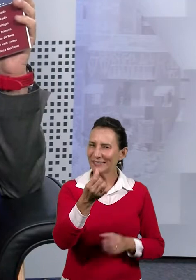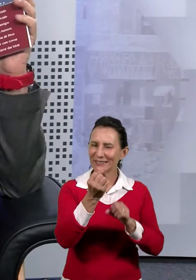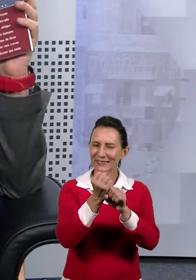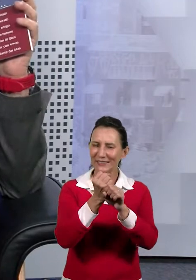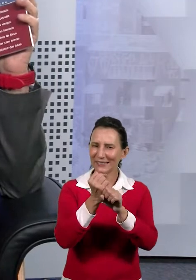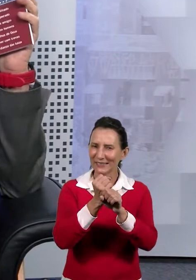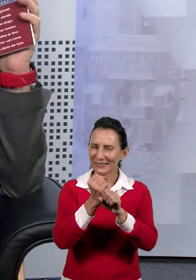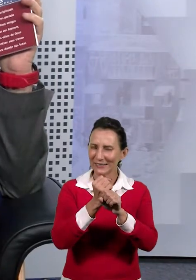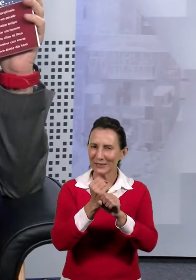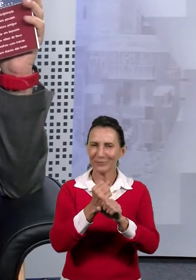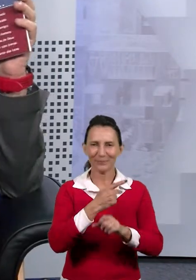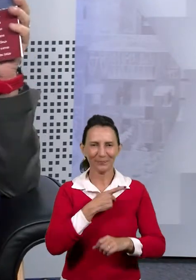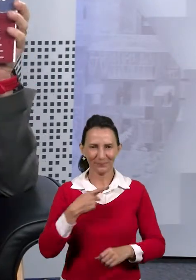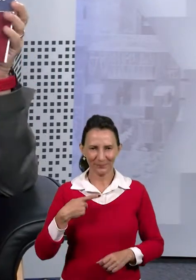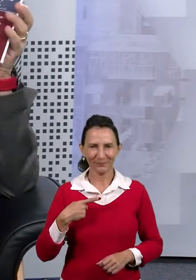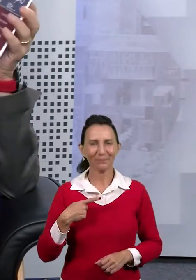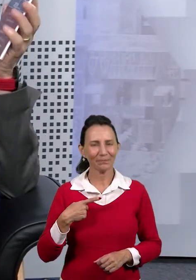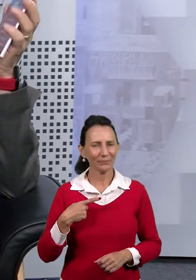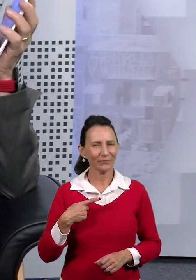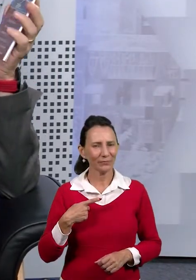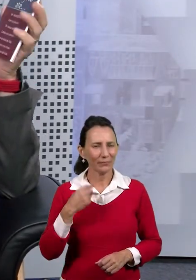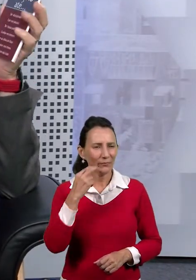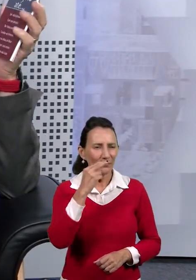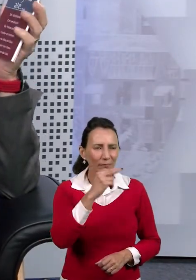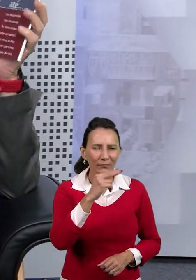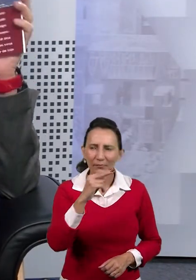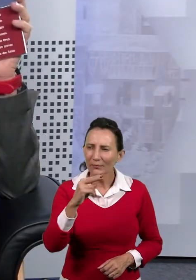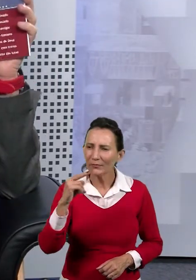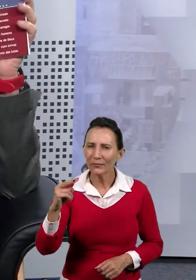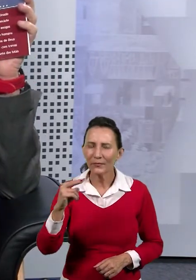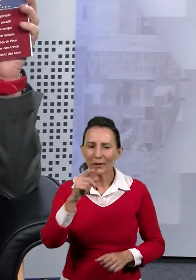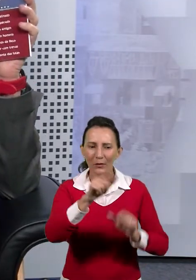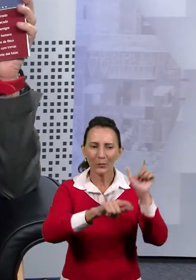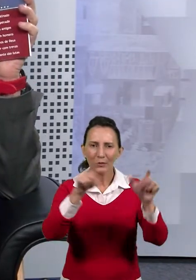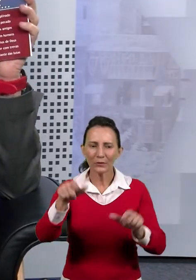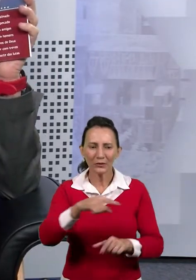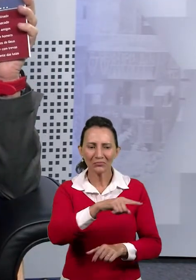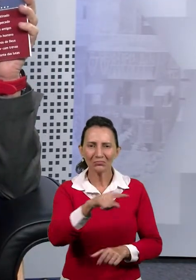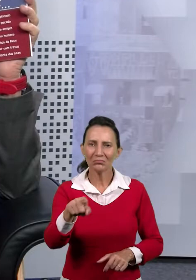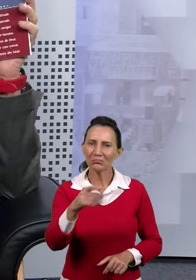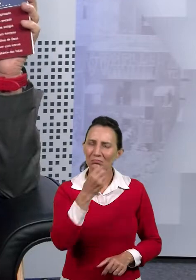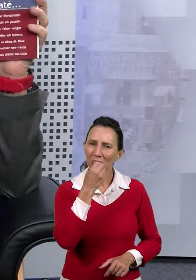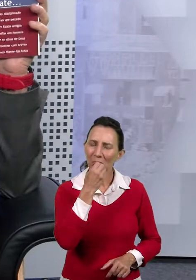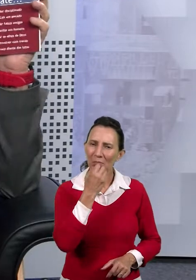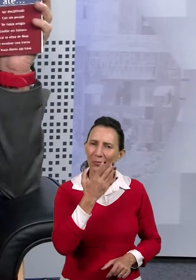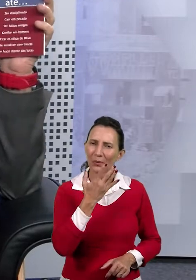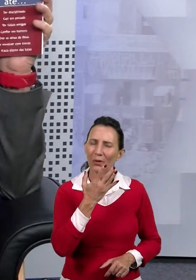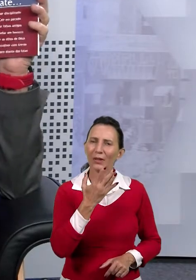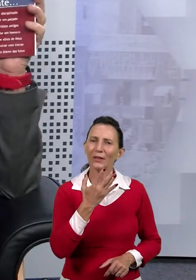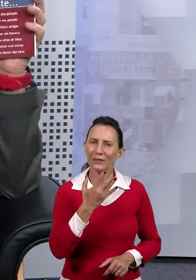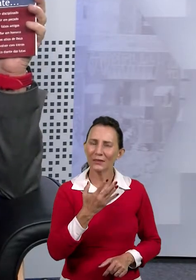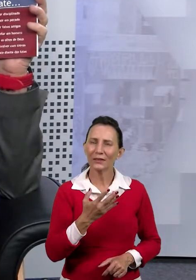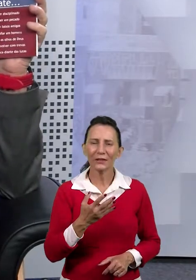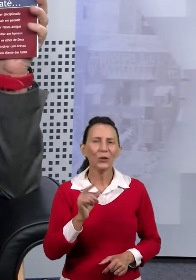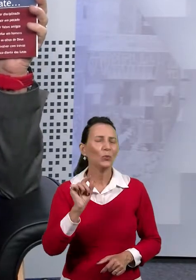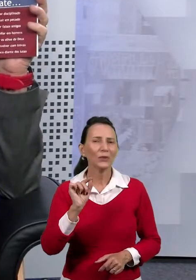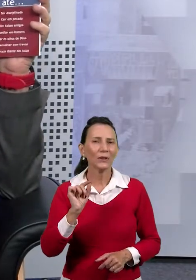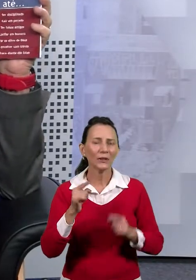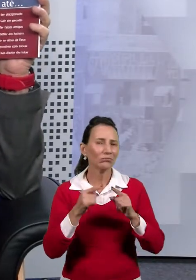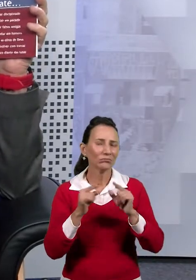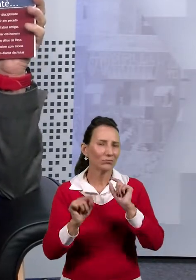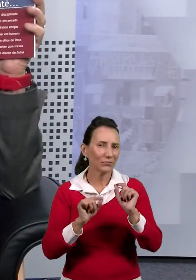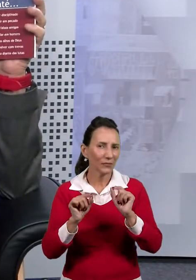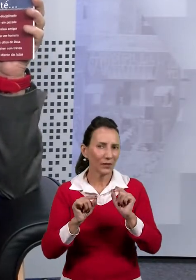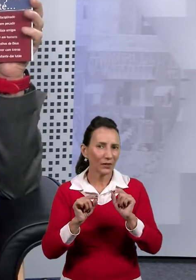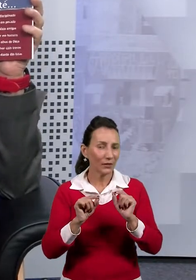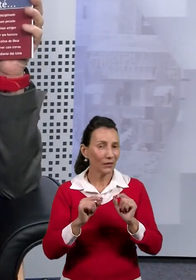como pastor, eu vi muitas pessoas que eram uma bênção. O que é ser uma bênção? Ser uma